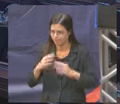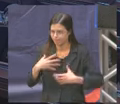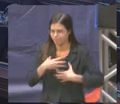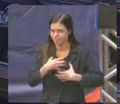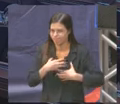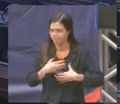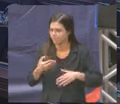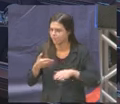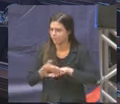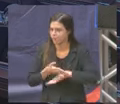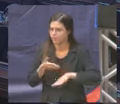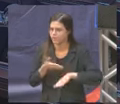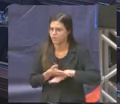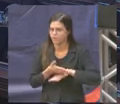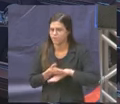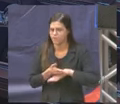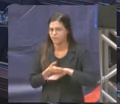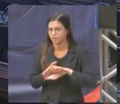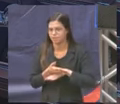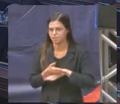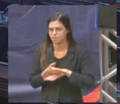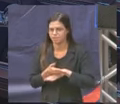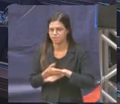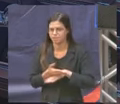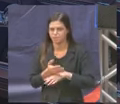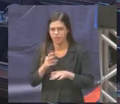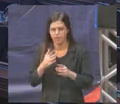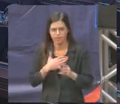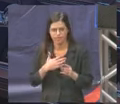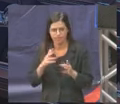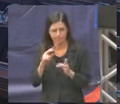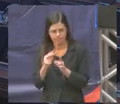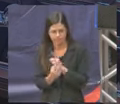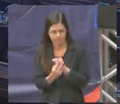né? Colocar um pouco do ponto de vista